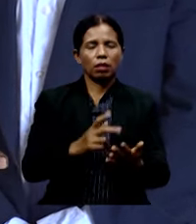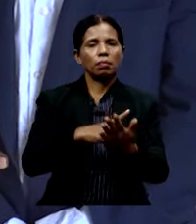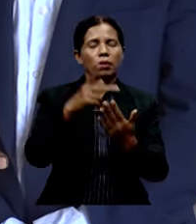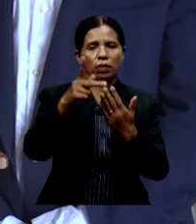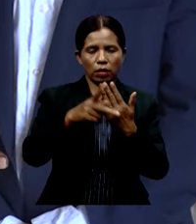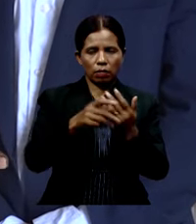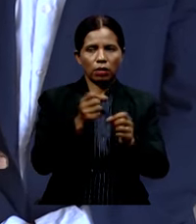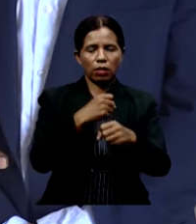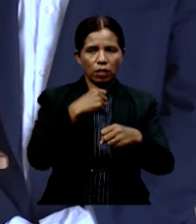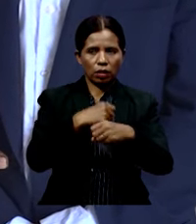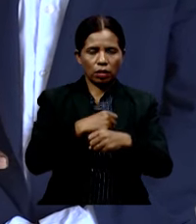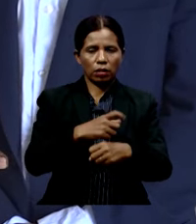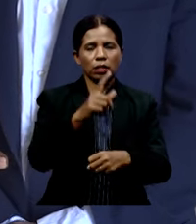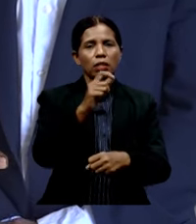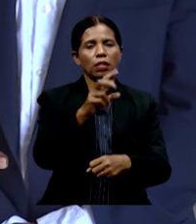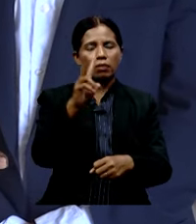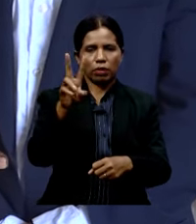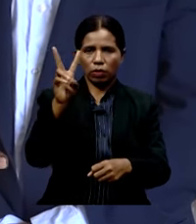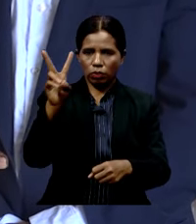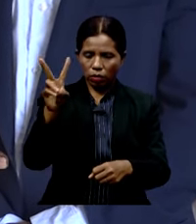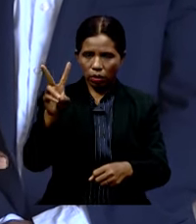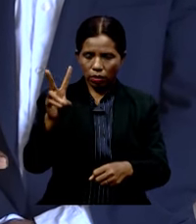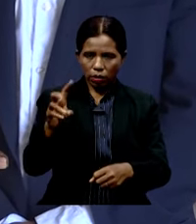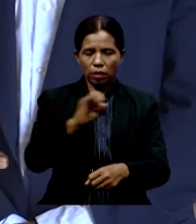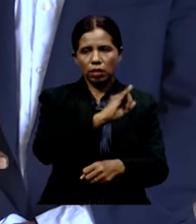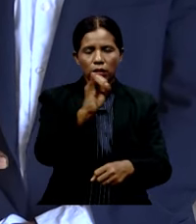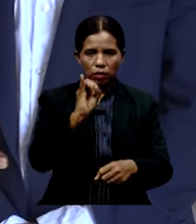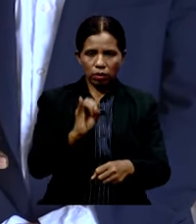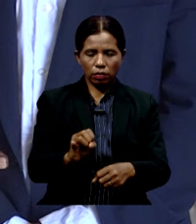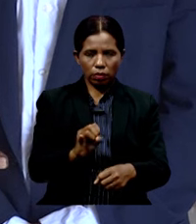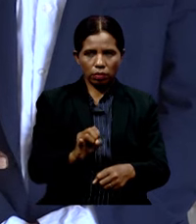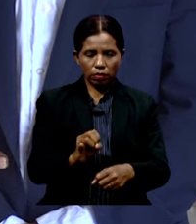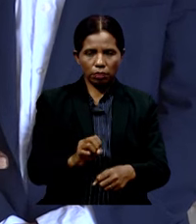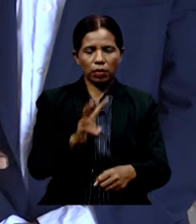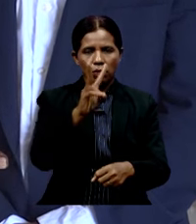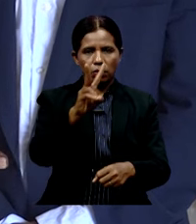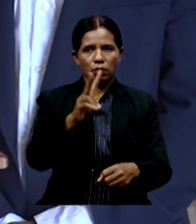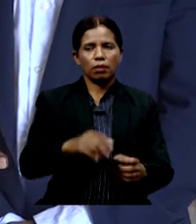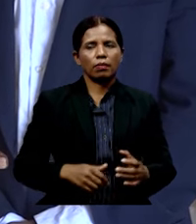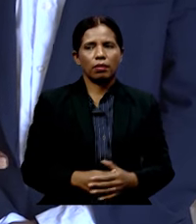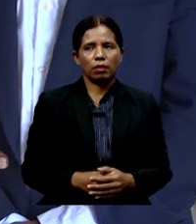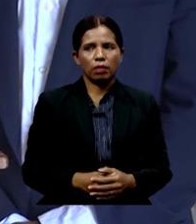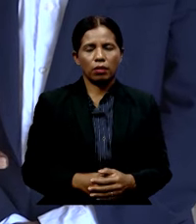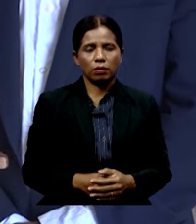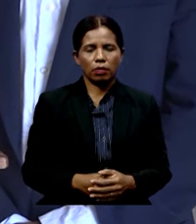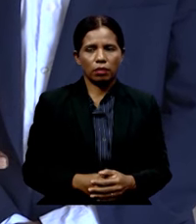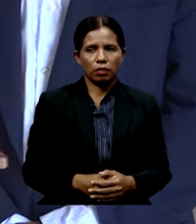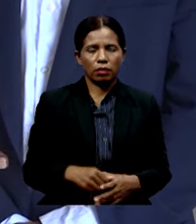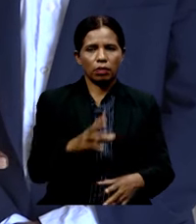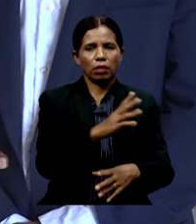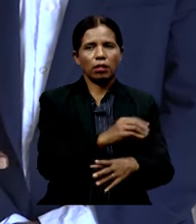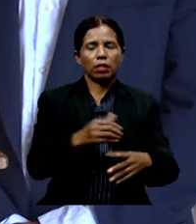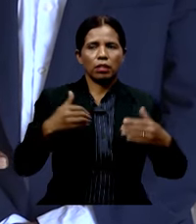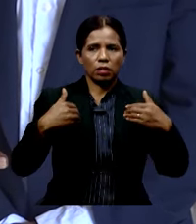halo, conjunto televisão rua, né, be, entrevistadora Mos Rua e por acaso, que bitulan,